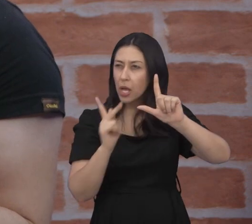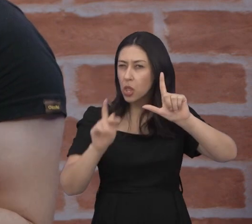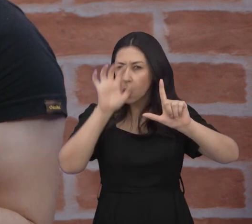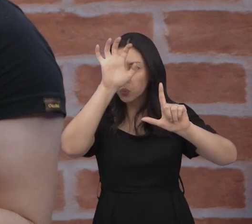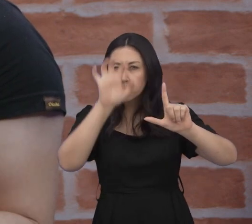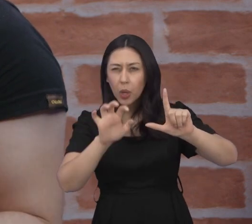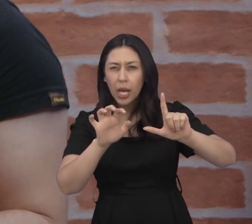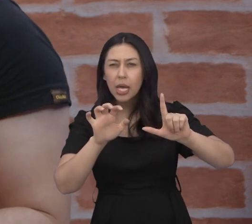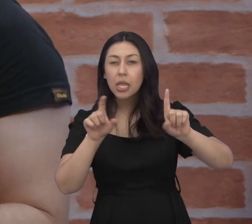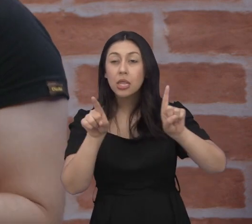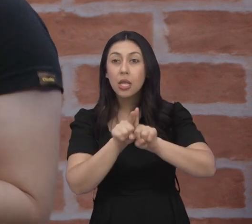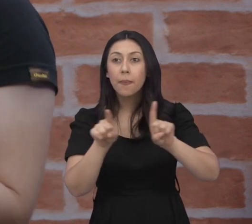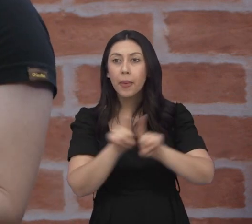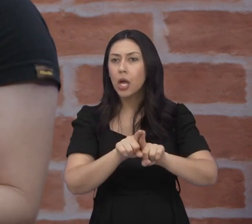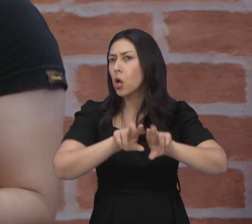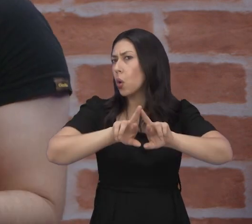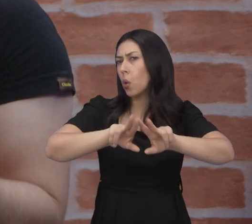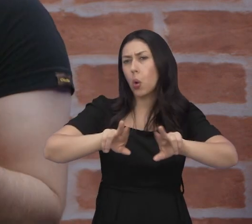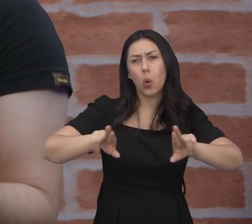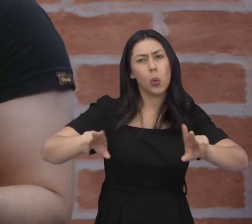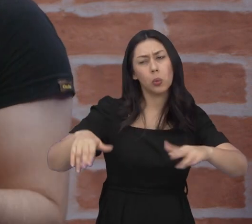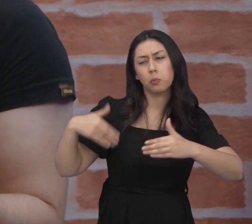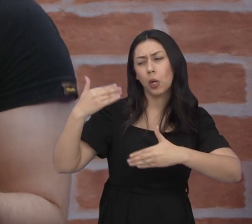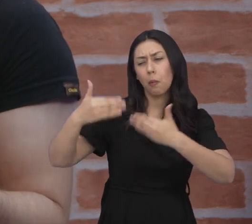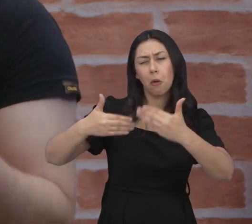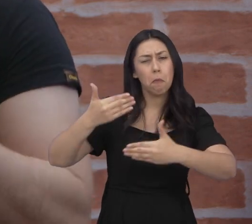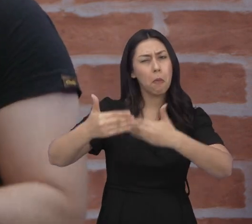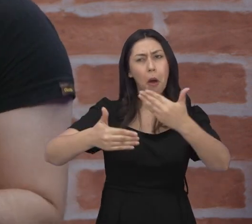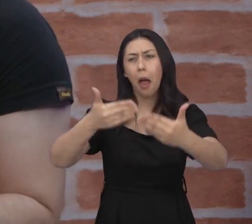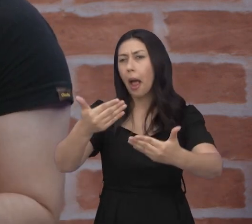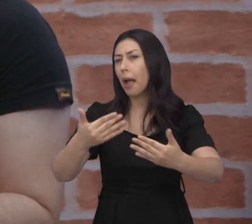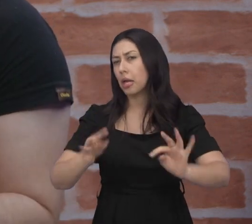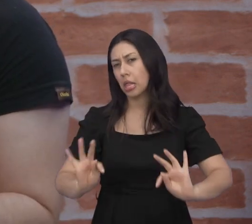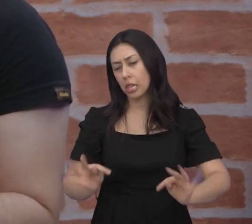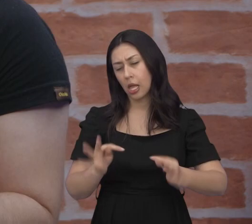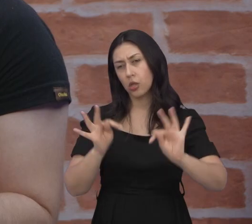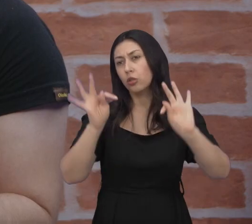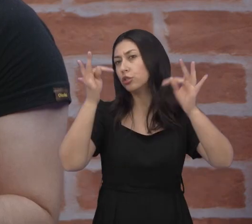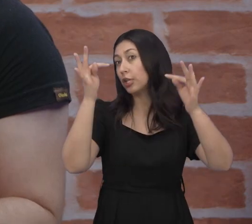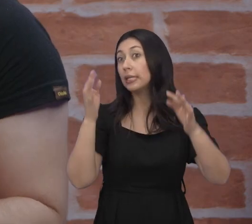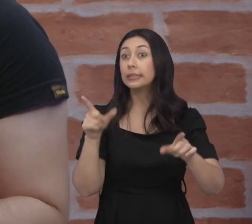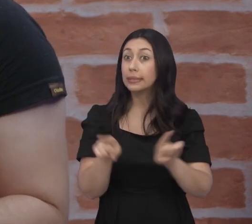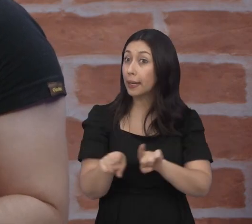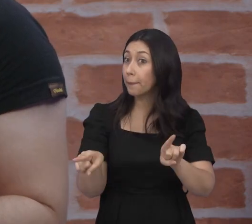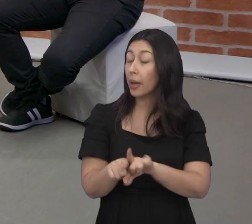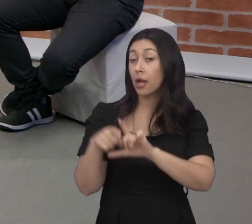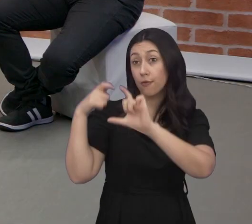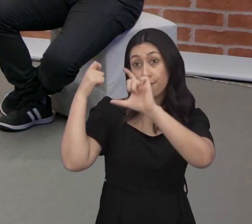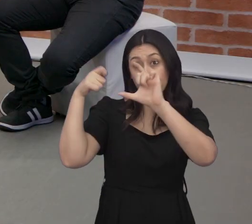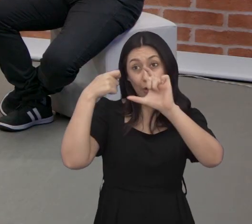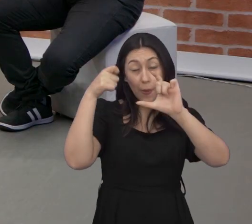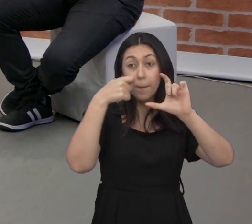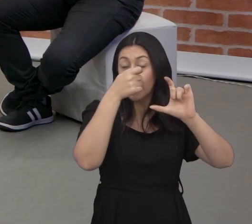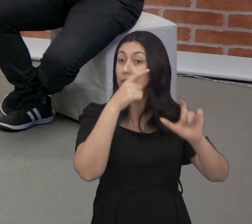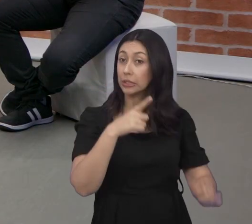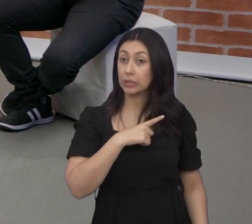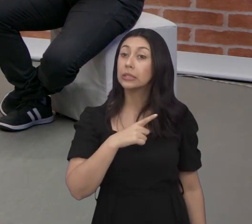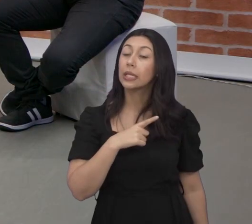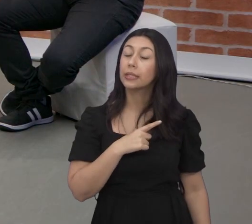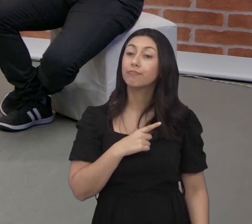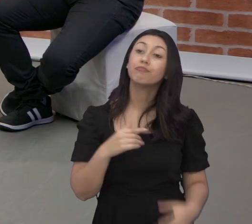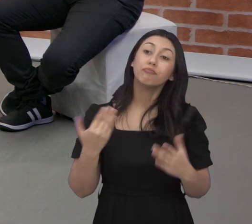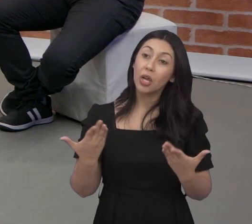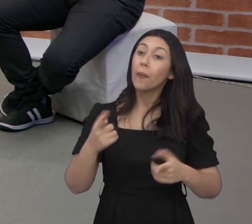rupestres e Sim. tem alguns depois, né, obviamente foi passando o tempo, então foram vindo as tecnologias, então tem algumas filmagens, tem Tem. algumas